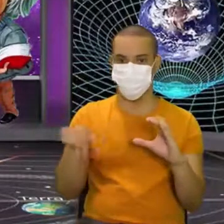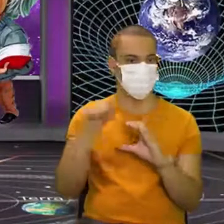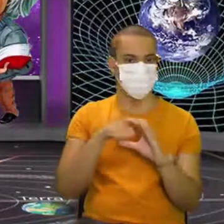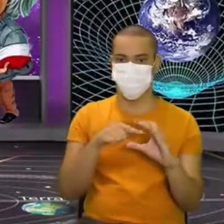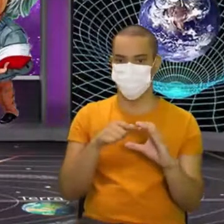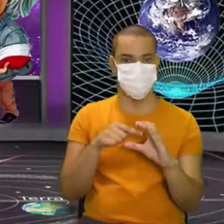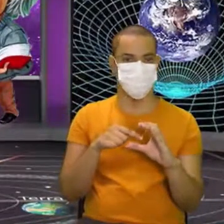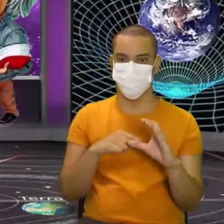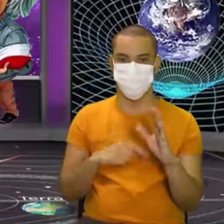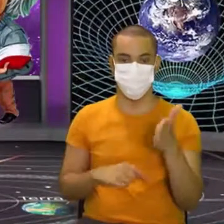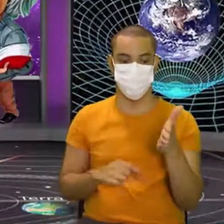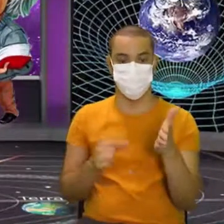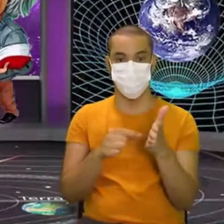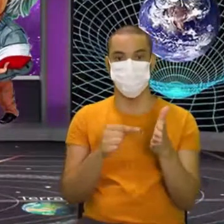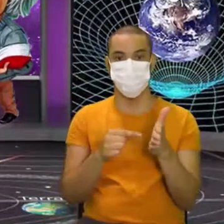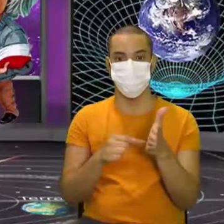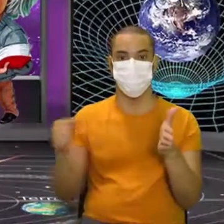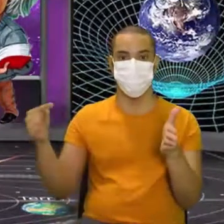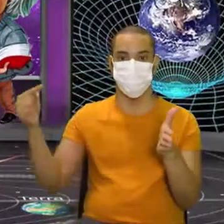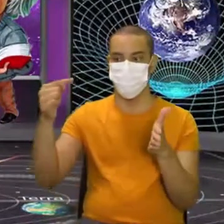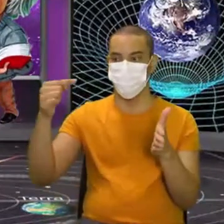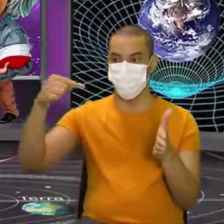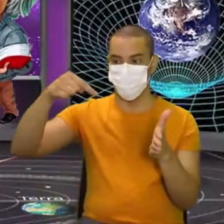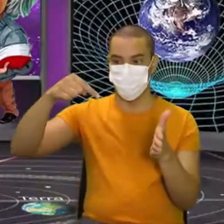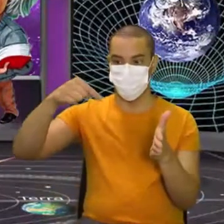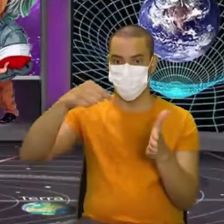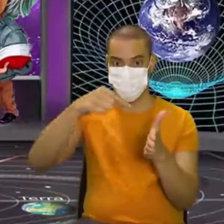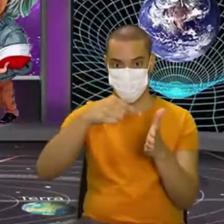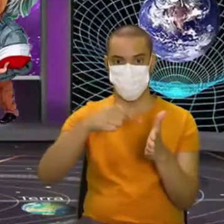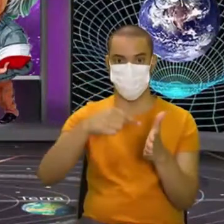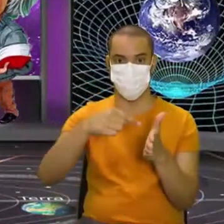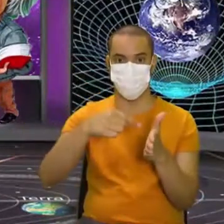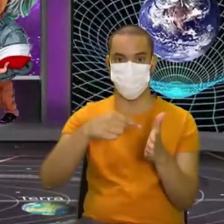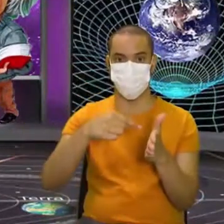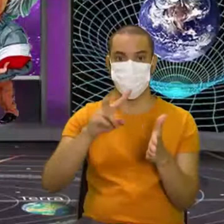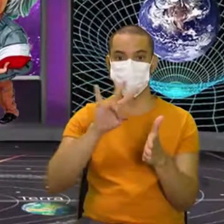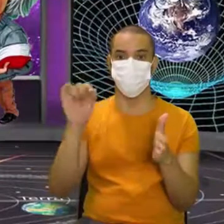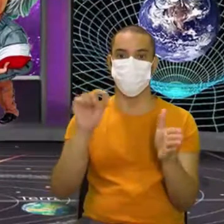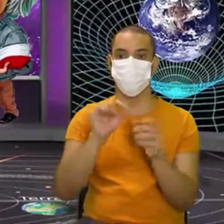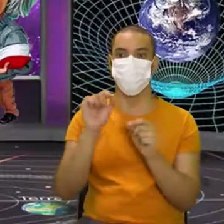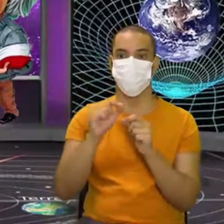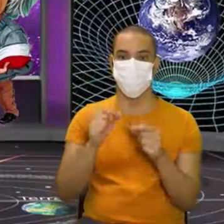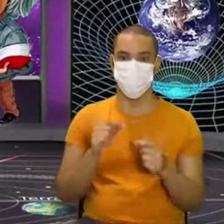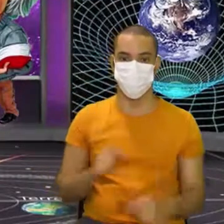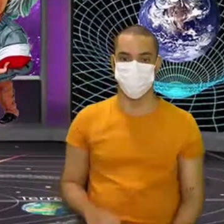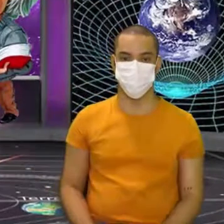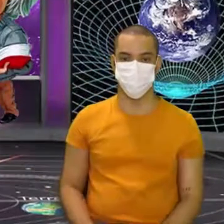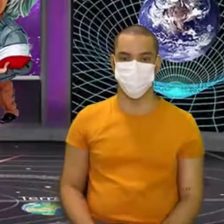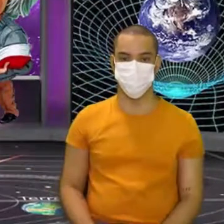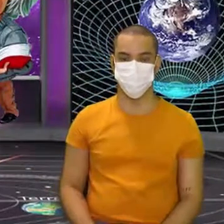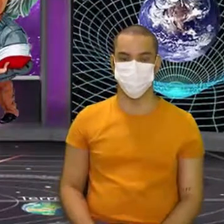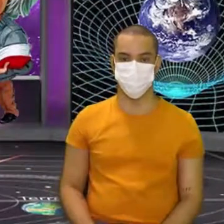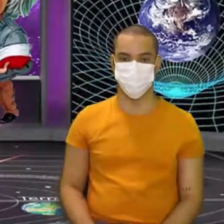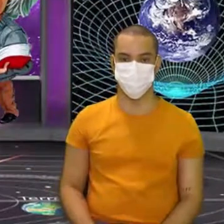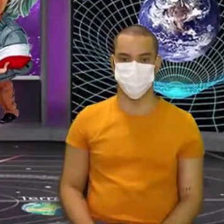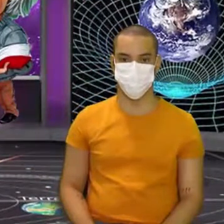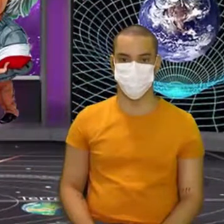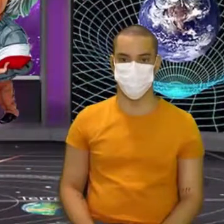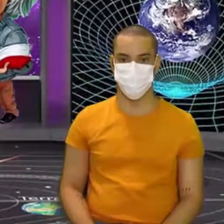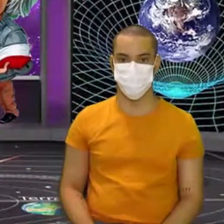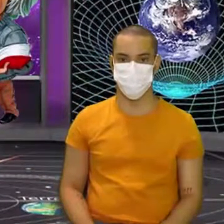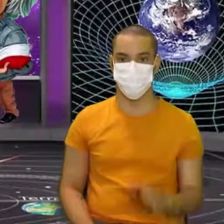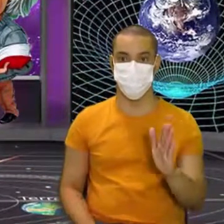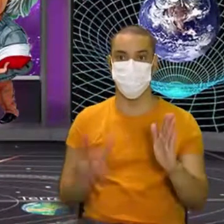ela vem o campo tá aqui ela entra um pouquinho inclinado então o que que vai fazer ela vai para frente e vai